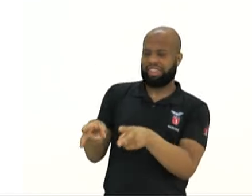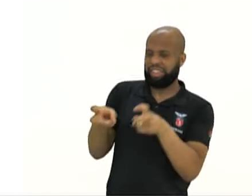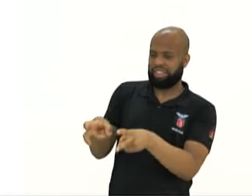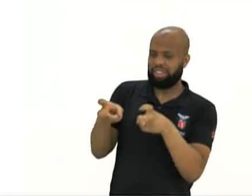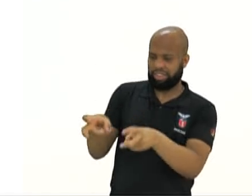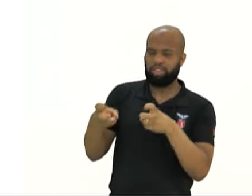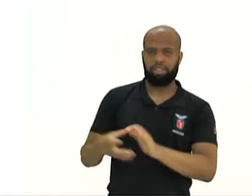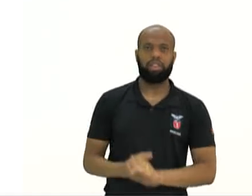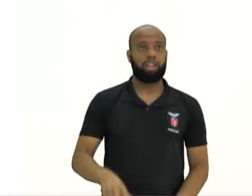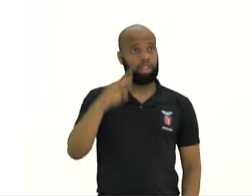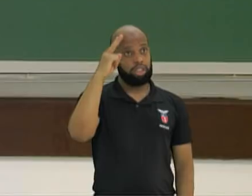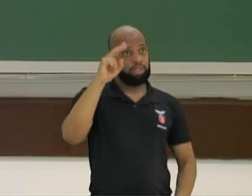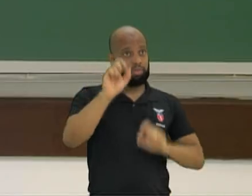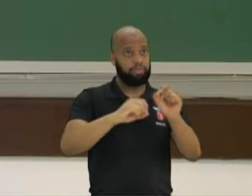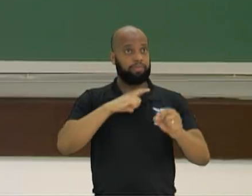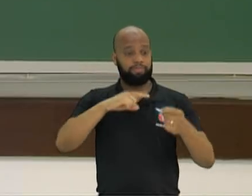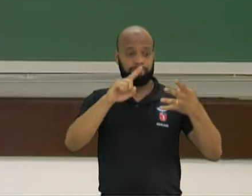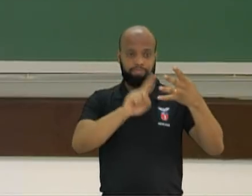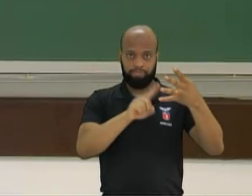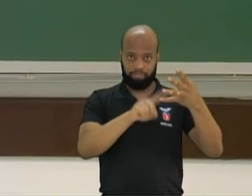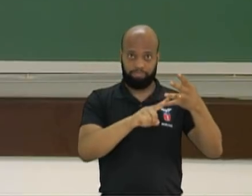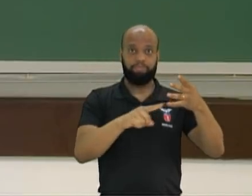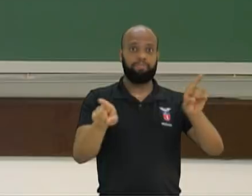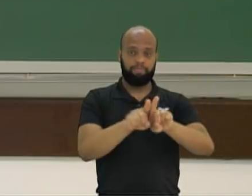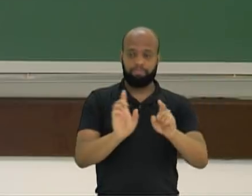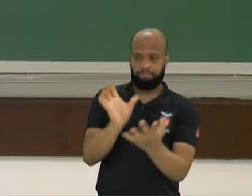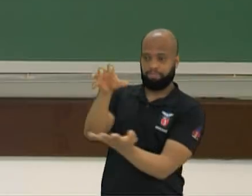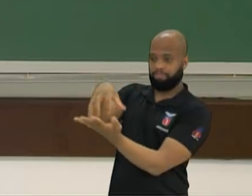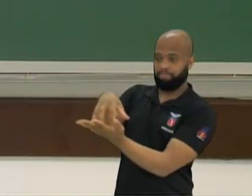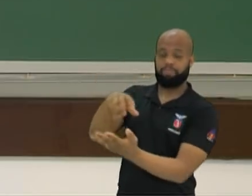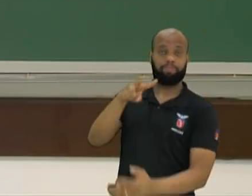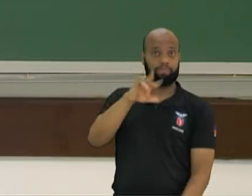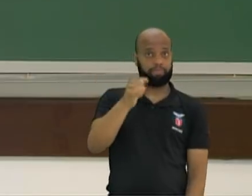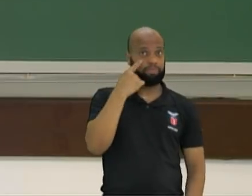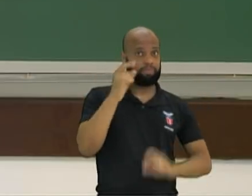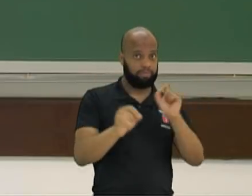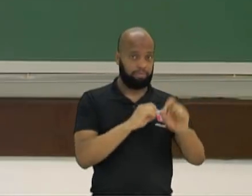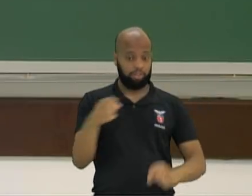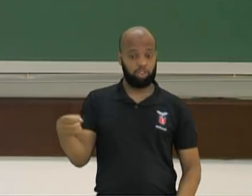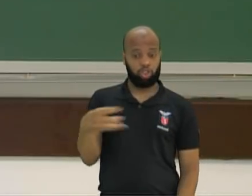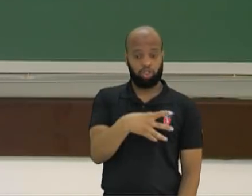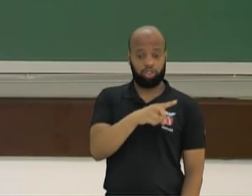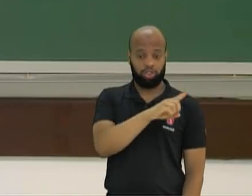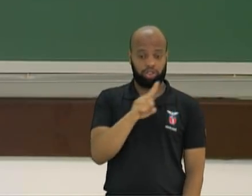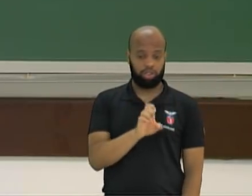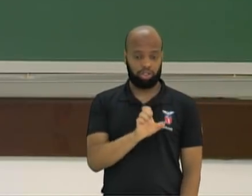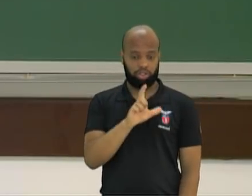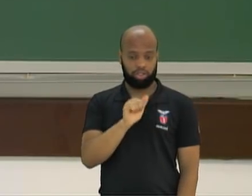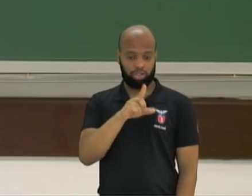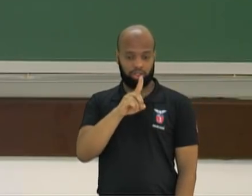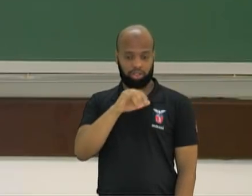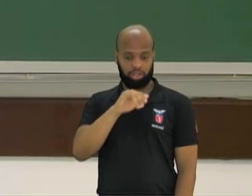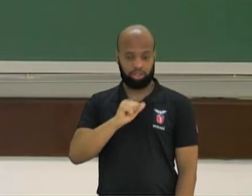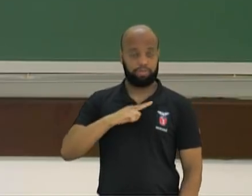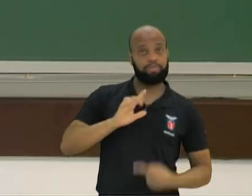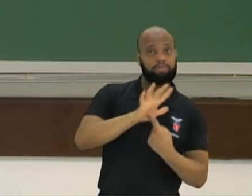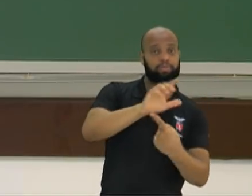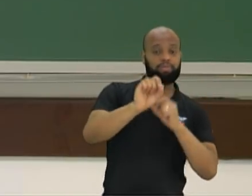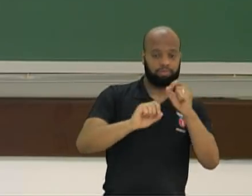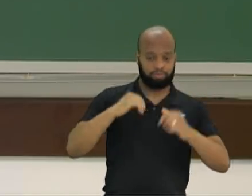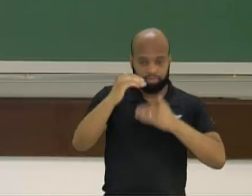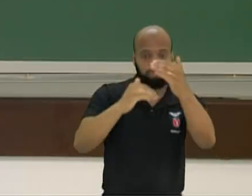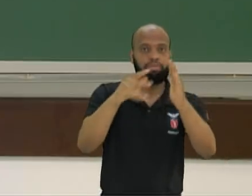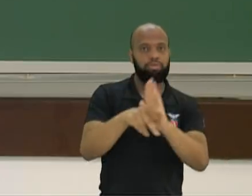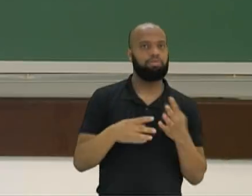extrativismo. Lembrando que nós temos um quarto setor também. Veremos aí que a Nova Zelândia se destaca nesse quarto setor, que é o